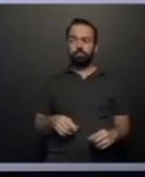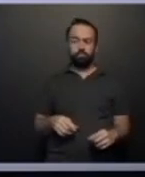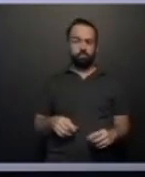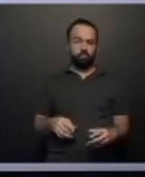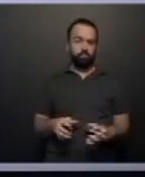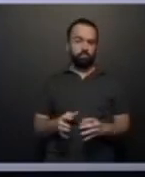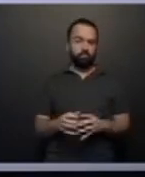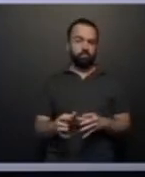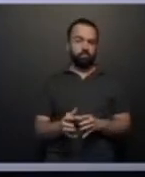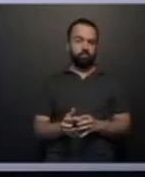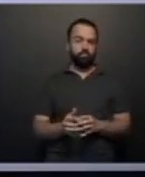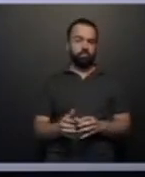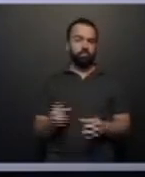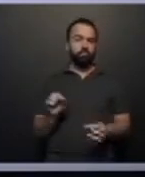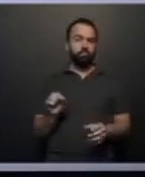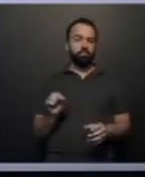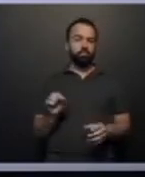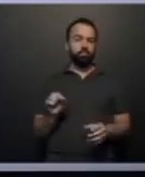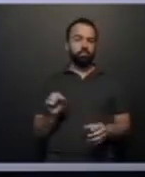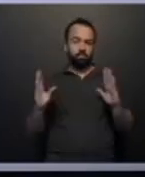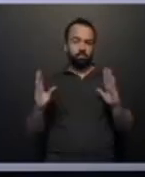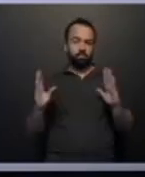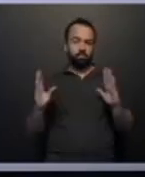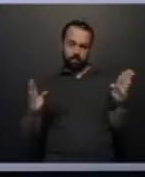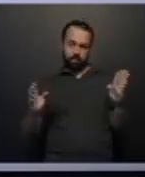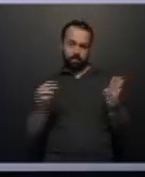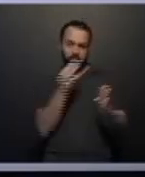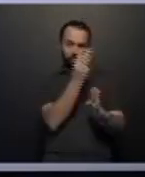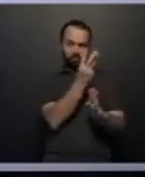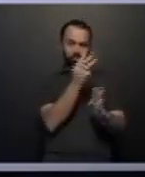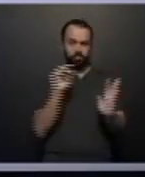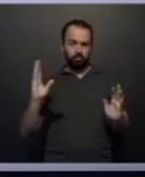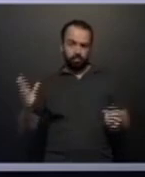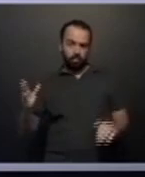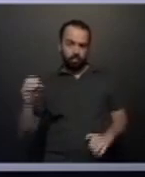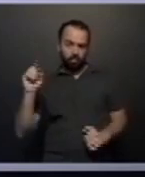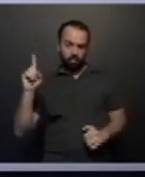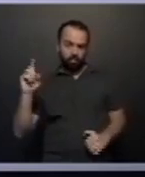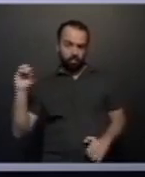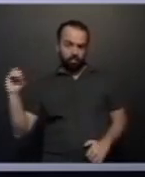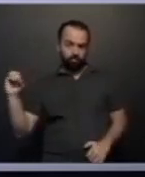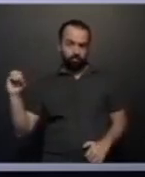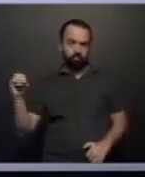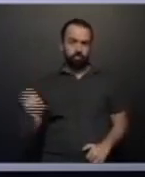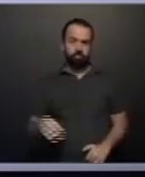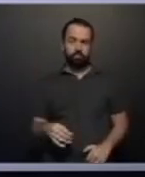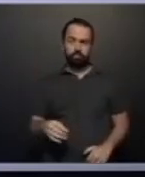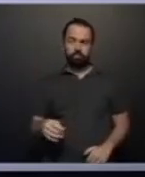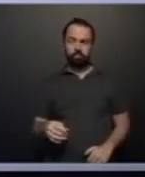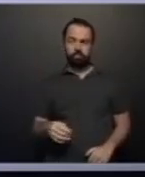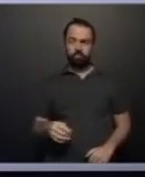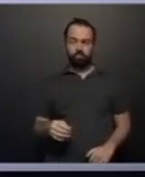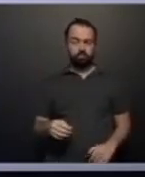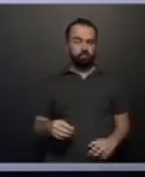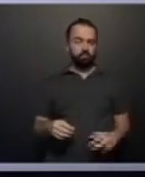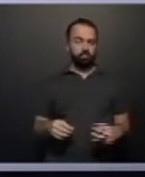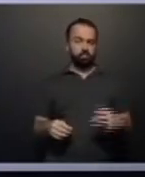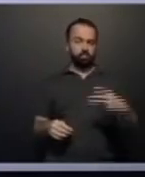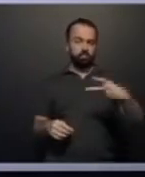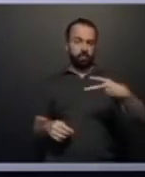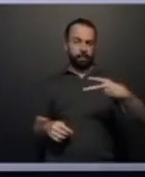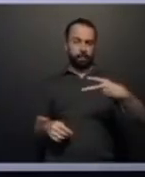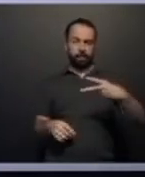É um intervalo de números compreendido entre 3 e 10. Como aqui está só menor, não